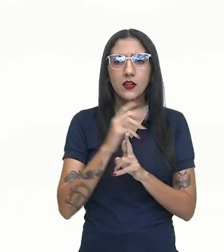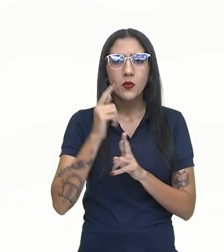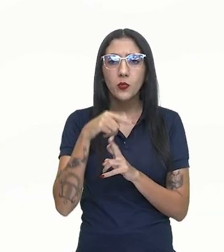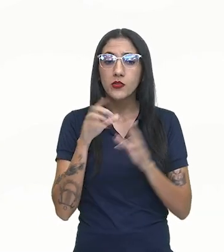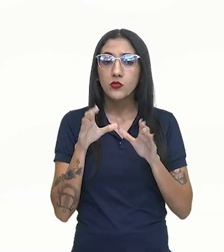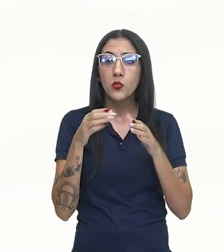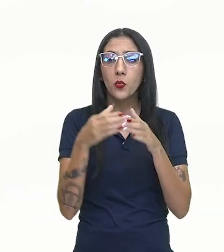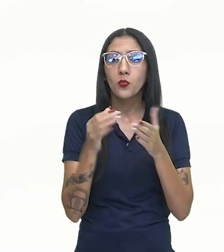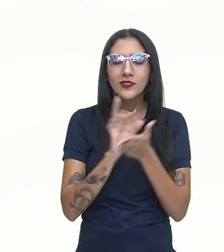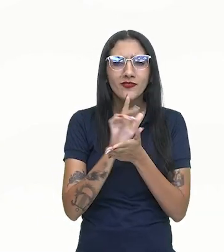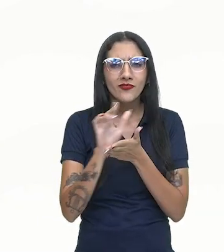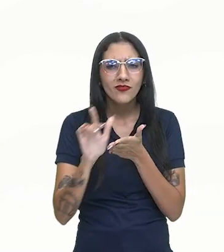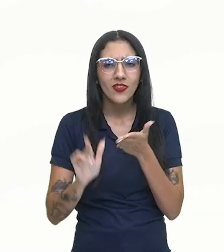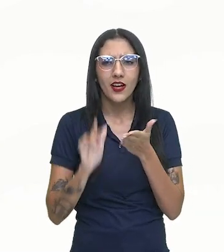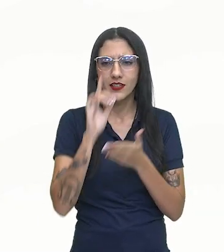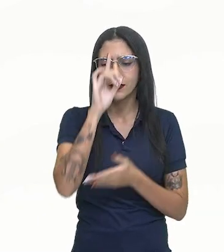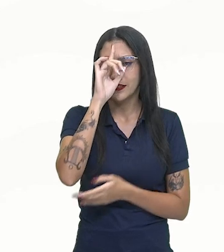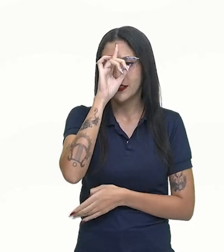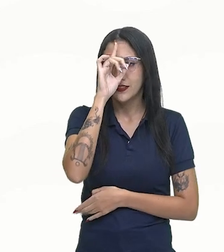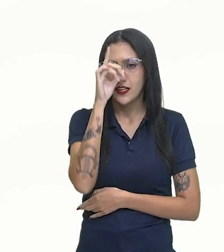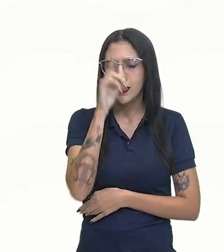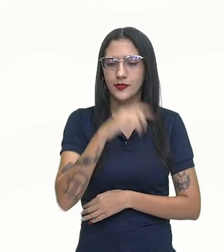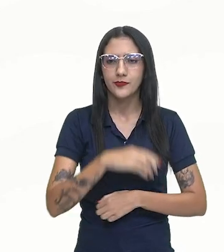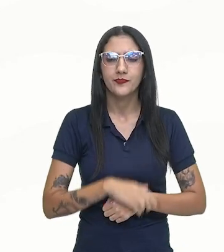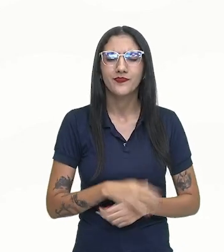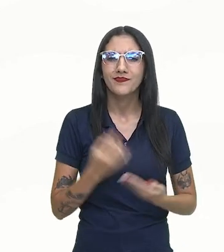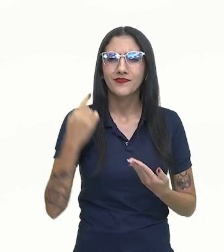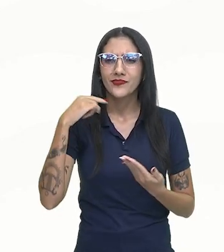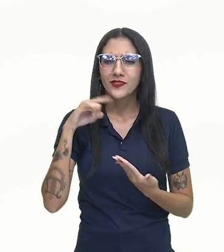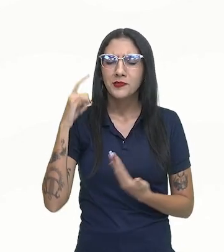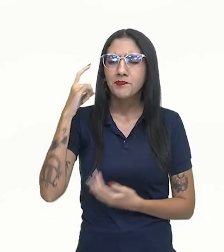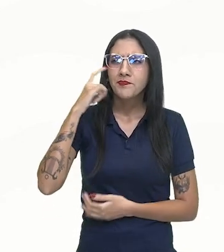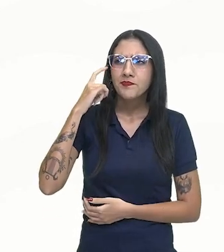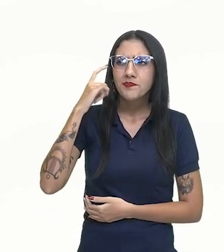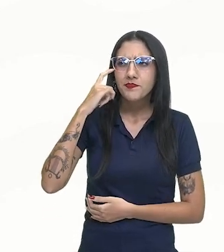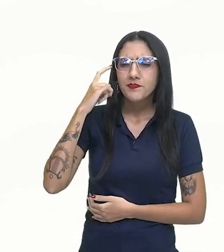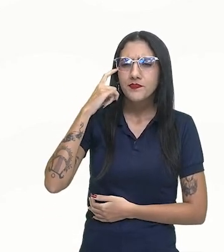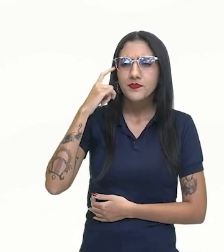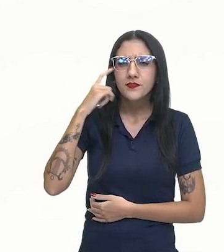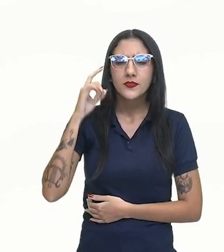conjunto de ideias, sabe? Quando você lá na mente está...